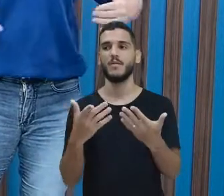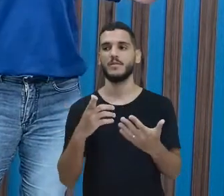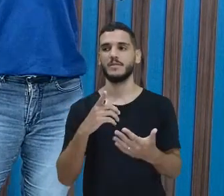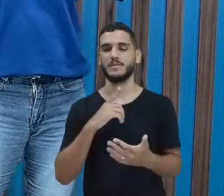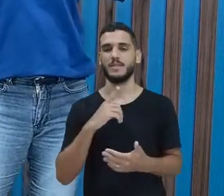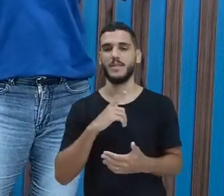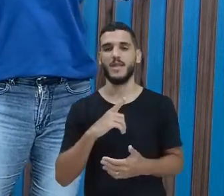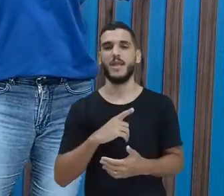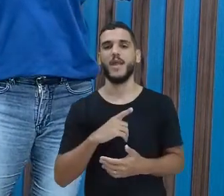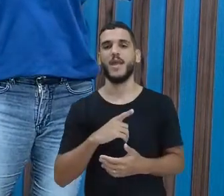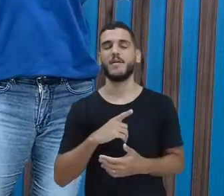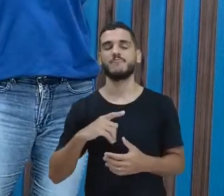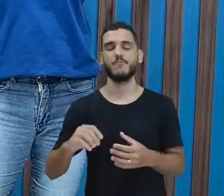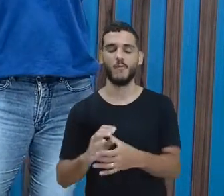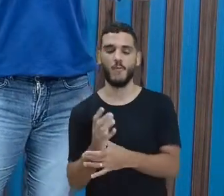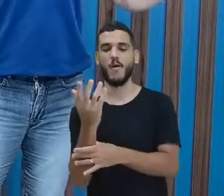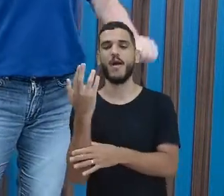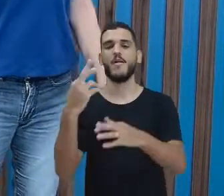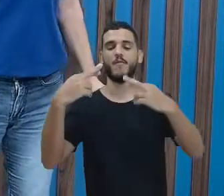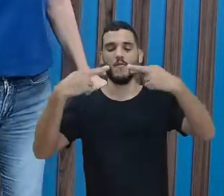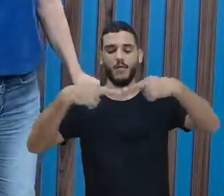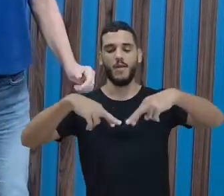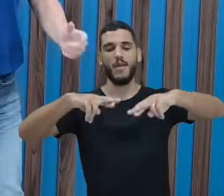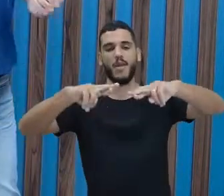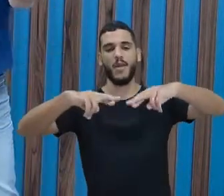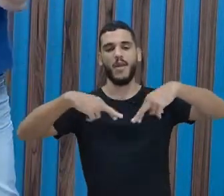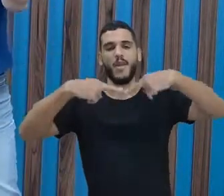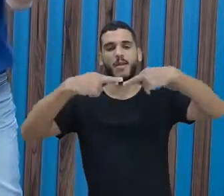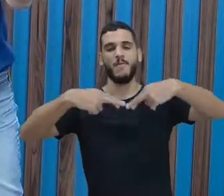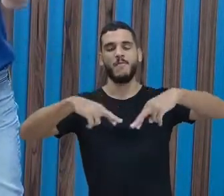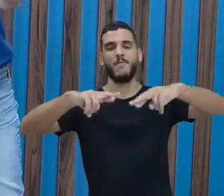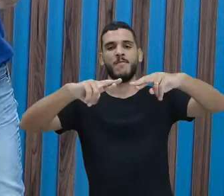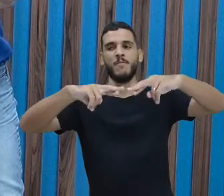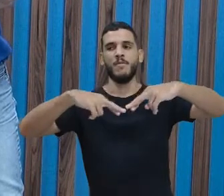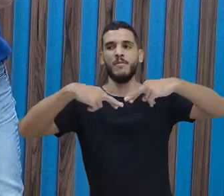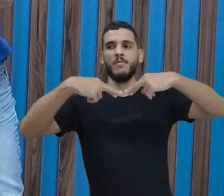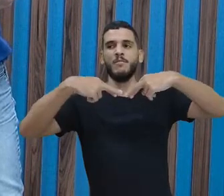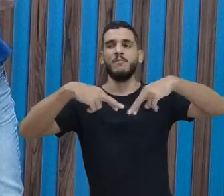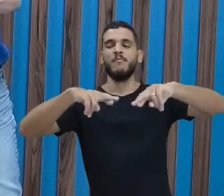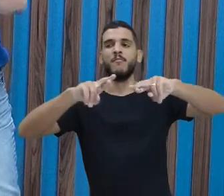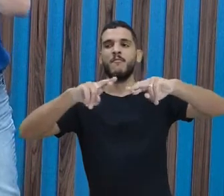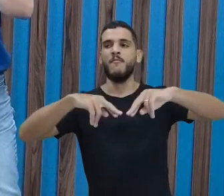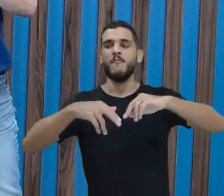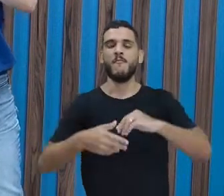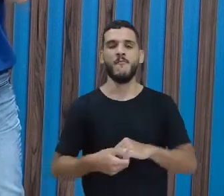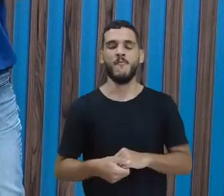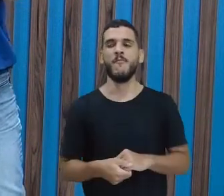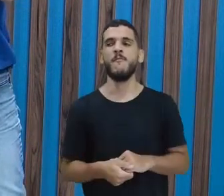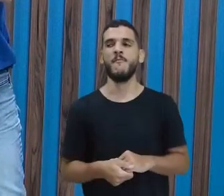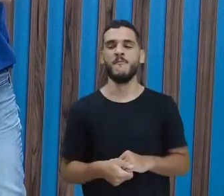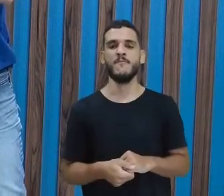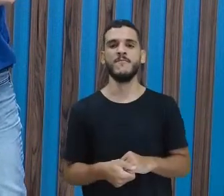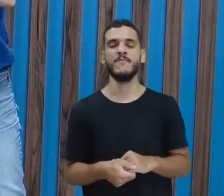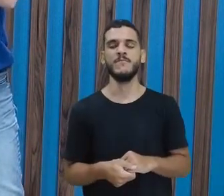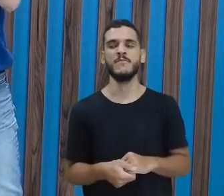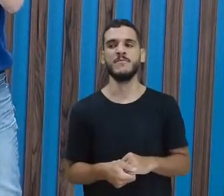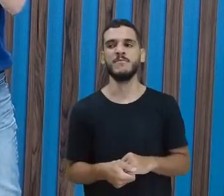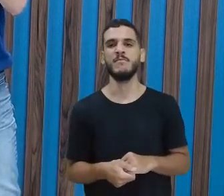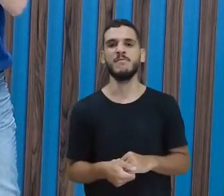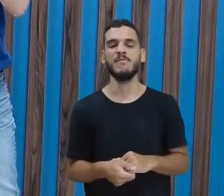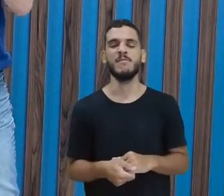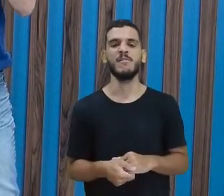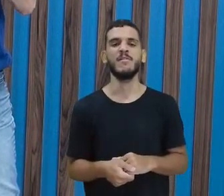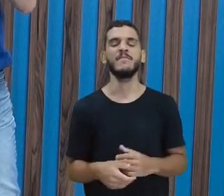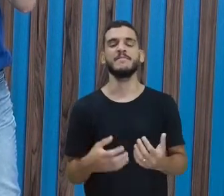árvore e relaxar, né? Olha. Se ele deitasse a cabeça de um lado, quando as árvores estavam grandes, ele ia